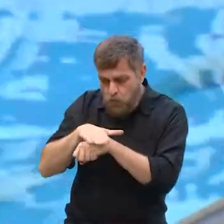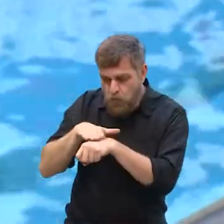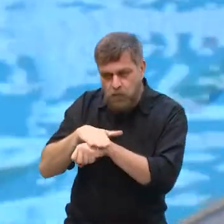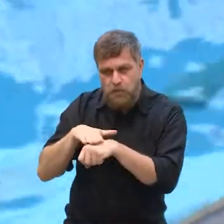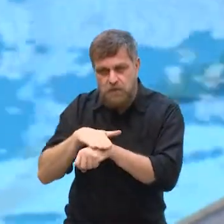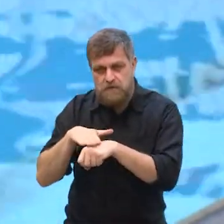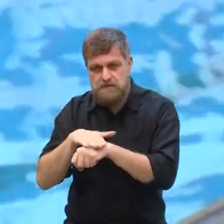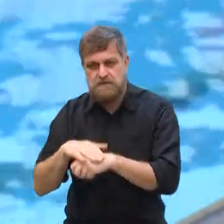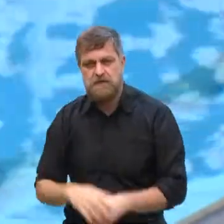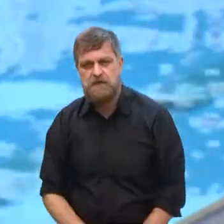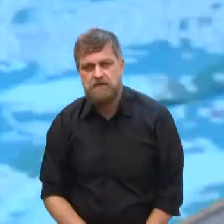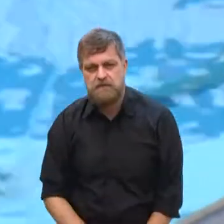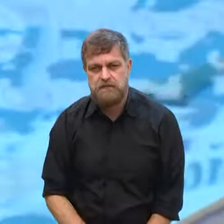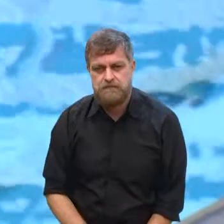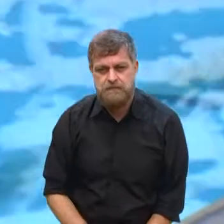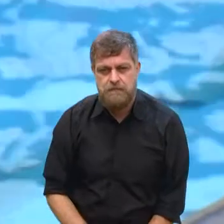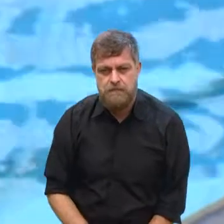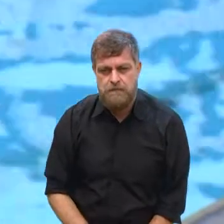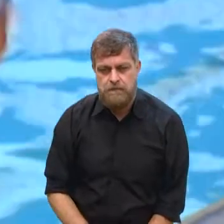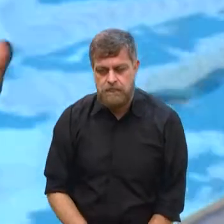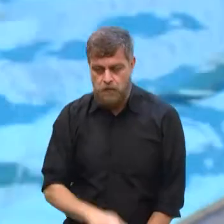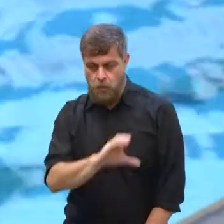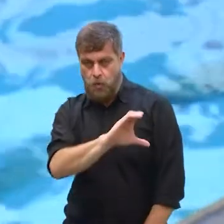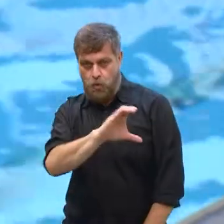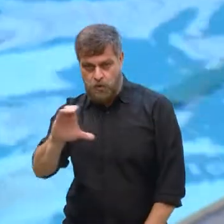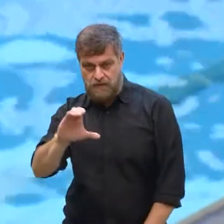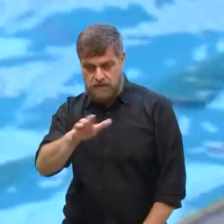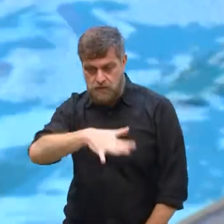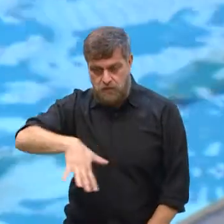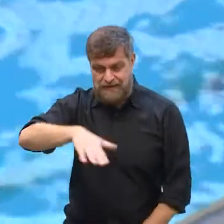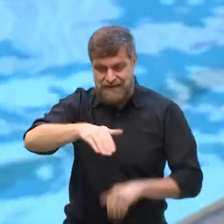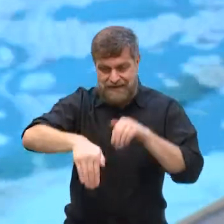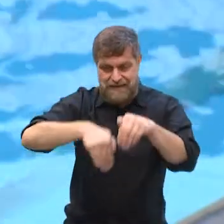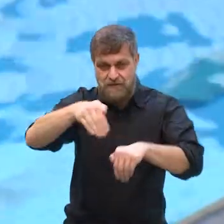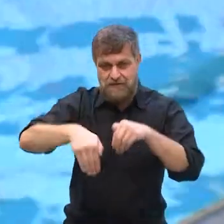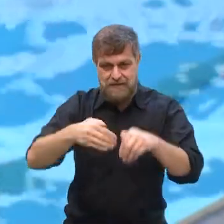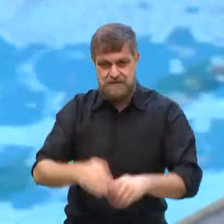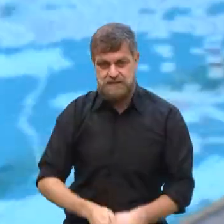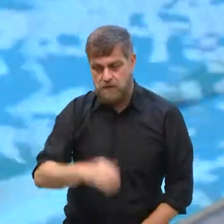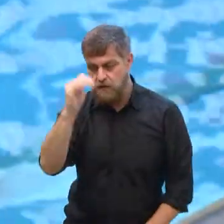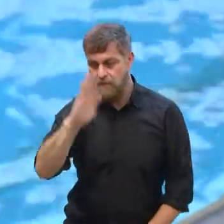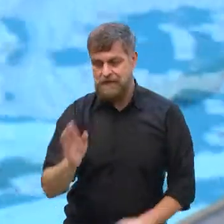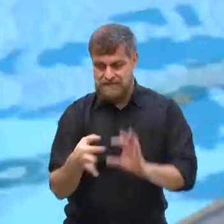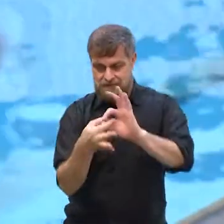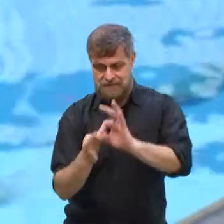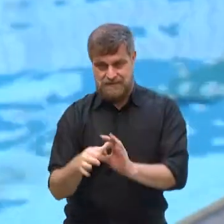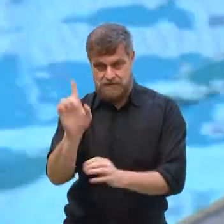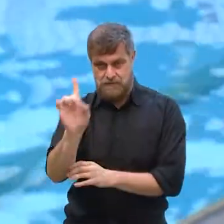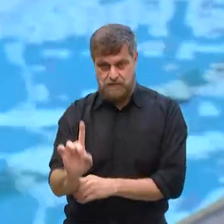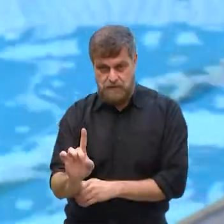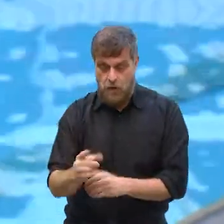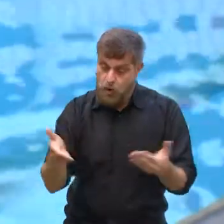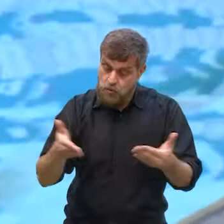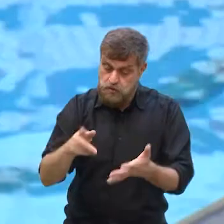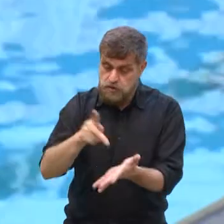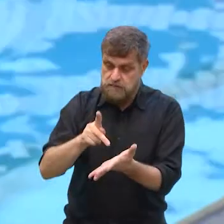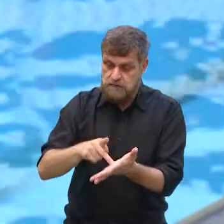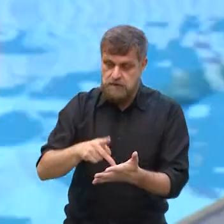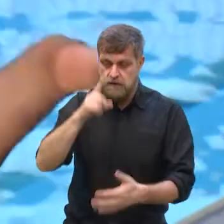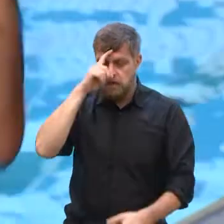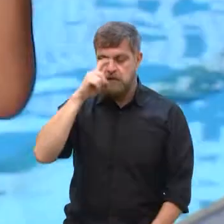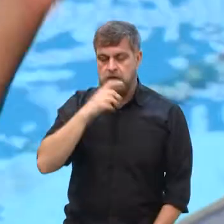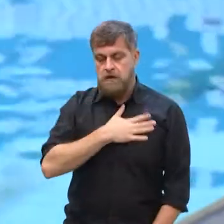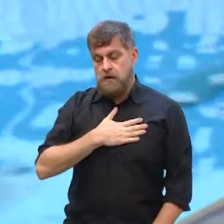muito, né, com os coordenadores da natação paralímpica brasileira. E hoje, sinceramente, assim, eu fico mais